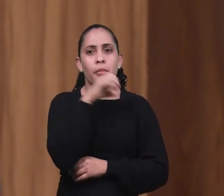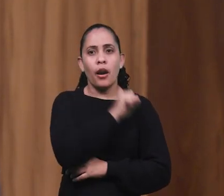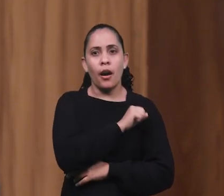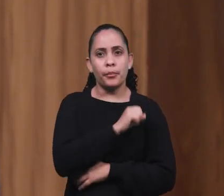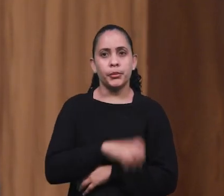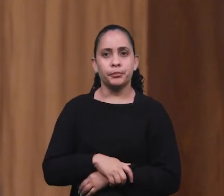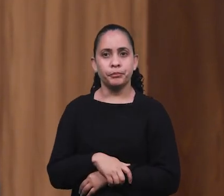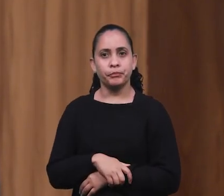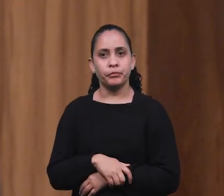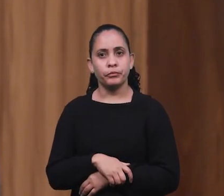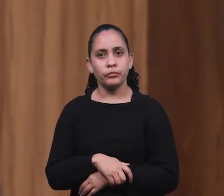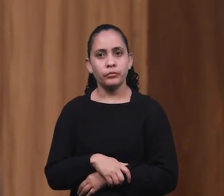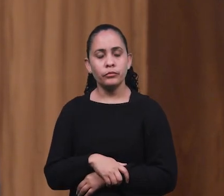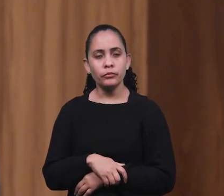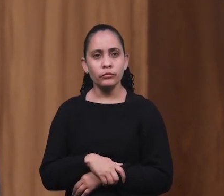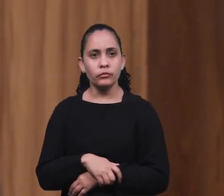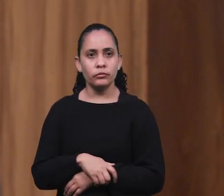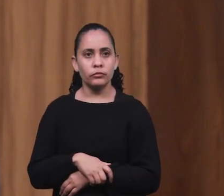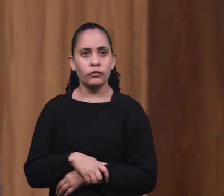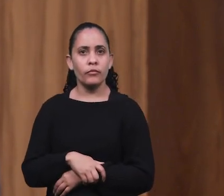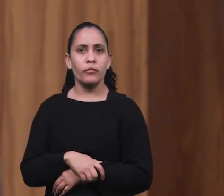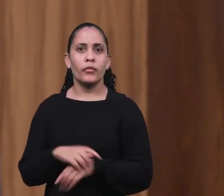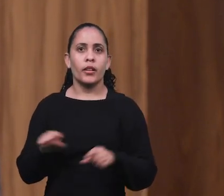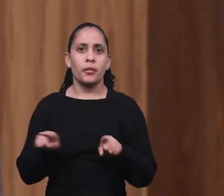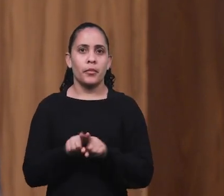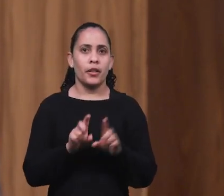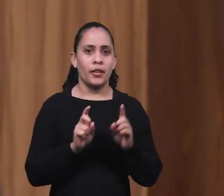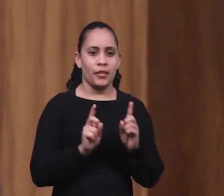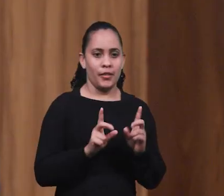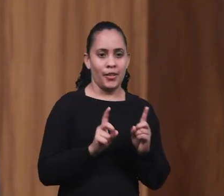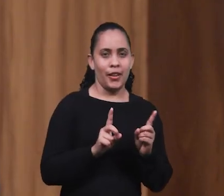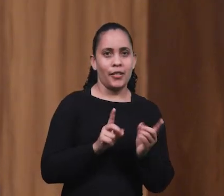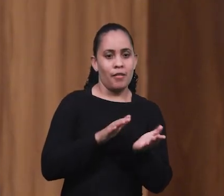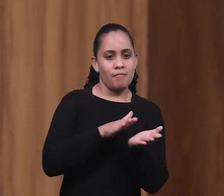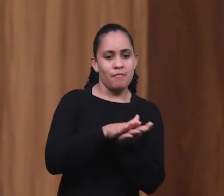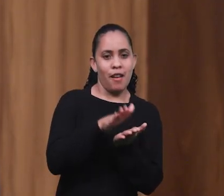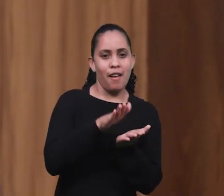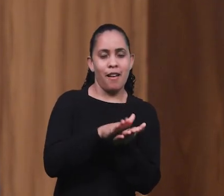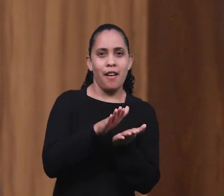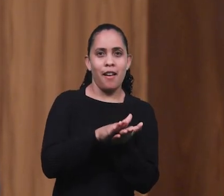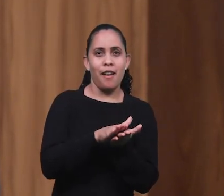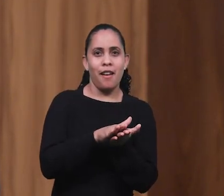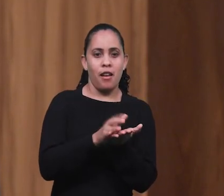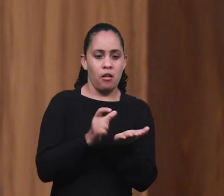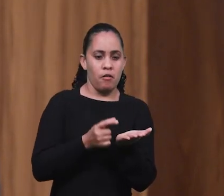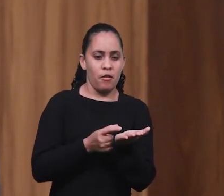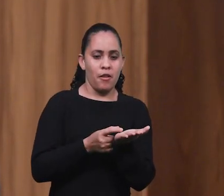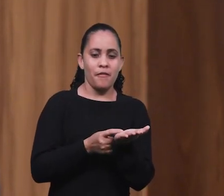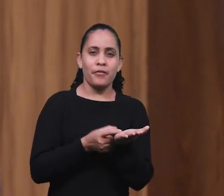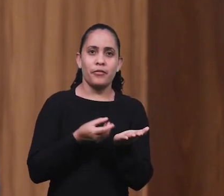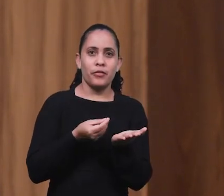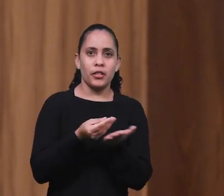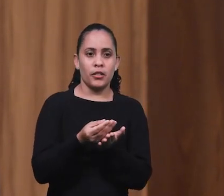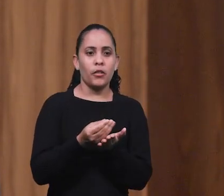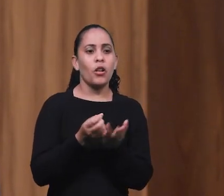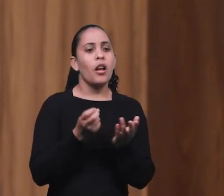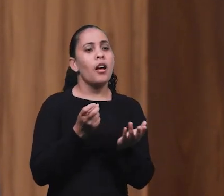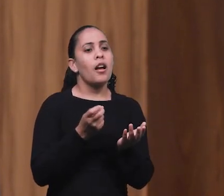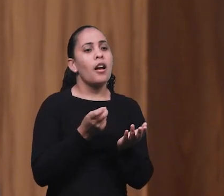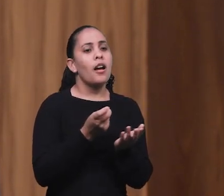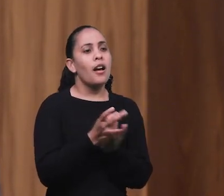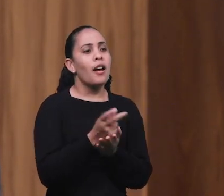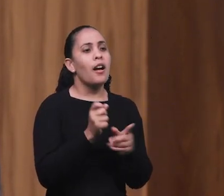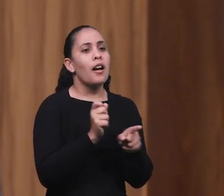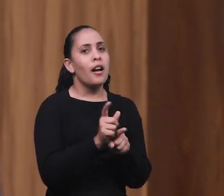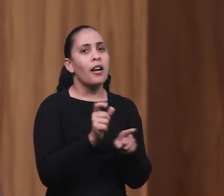dar um exemplo rápido aqui. As locadoras acabaram. É verdade. Né? Antes a gente ia lá, alugava